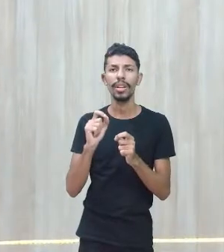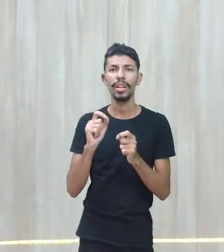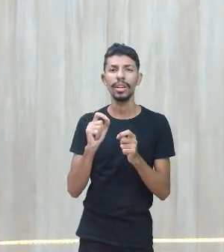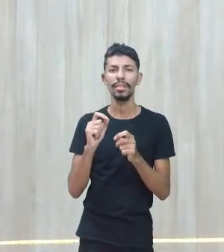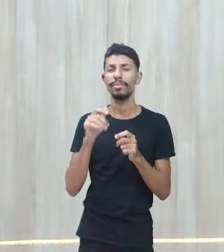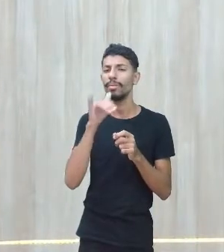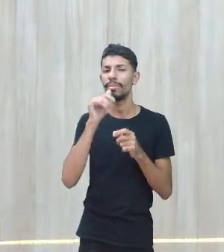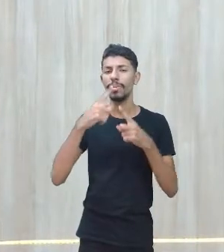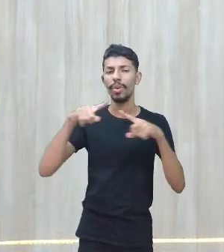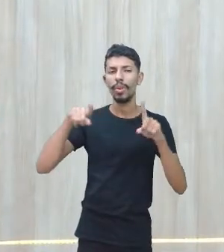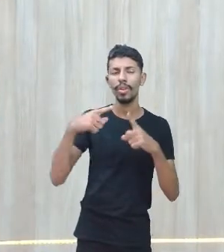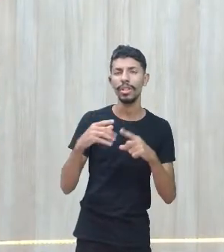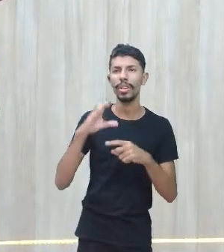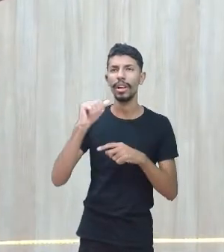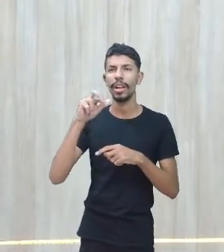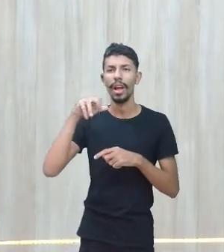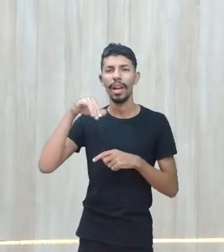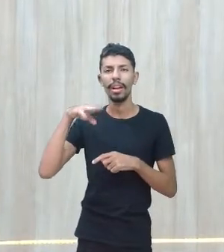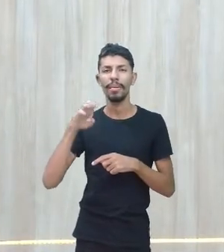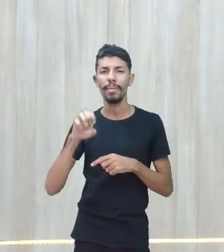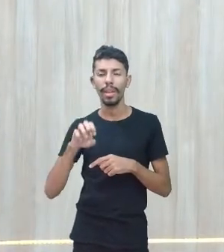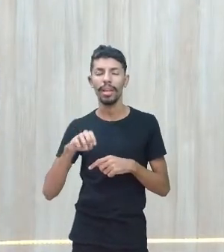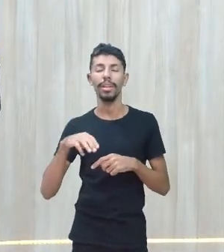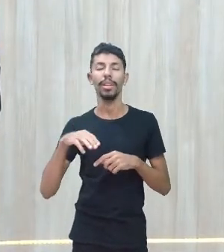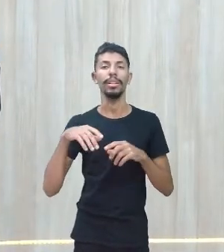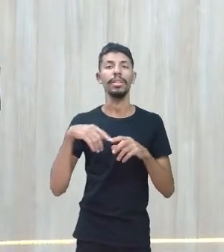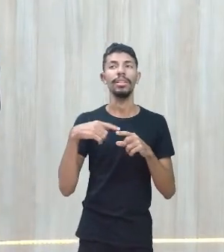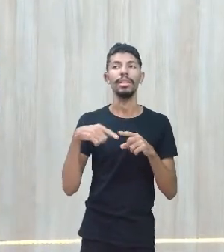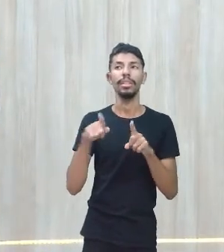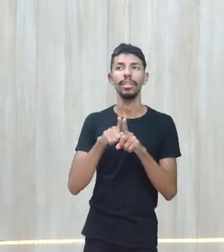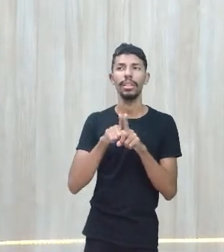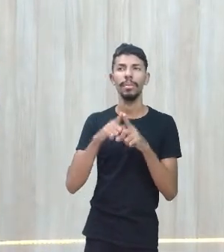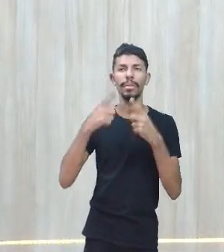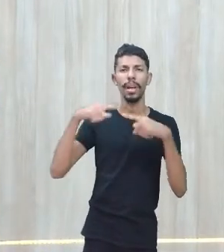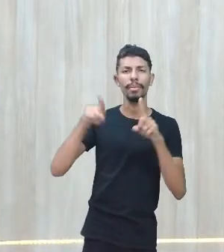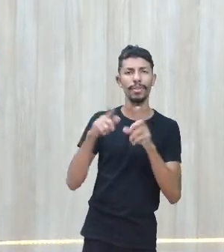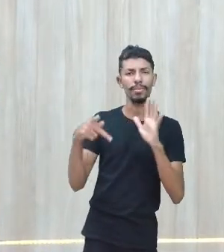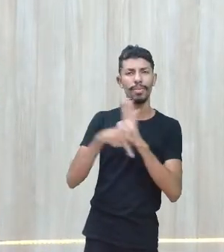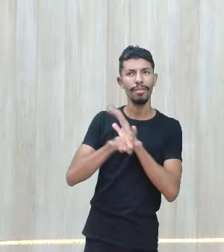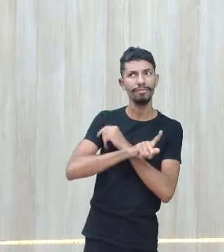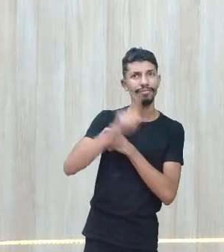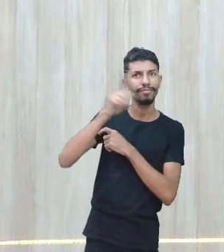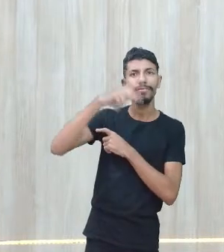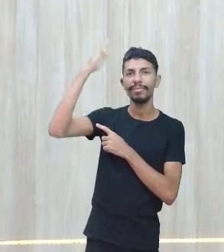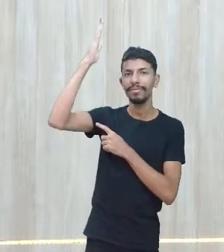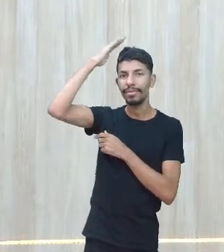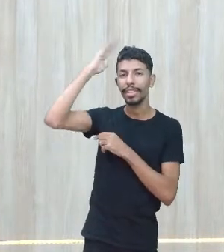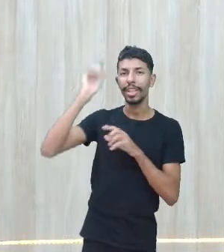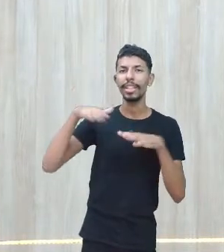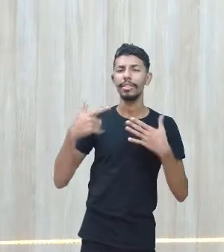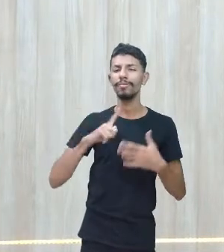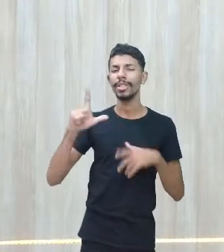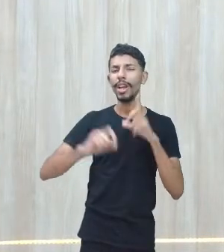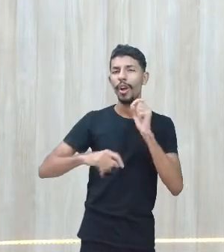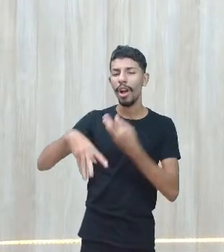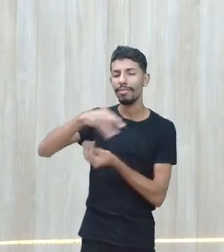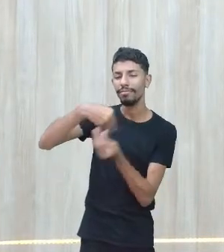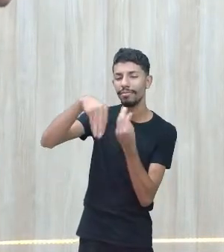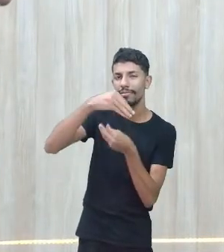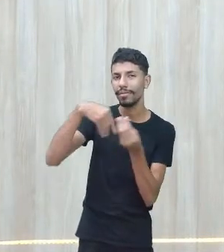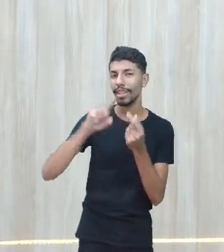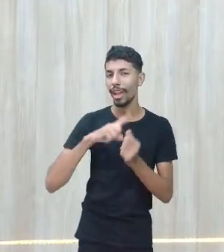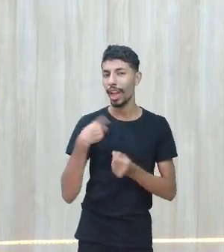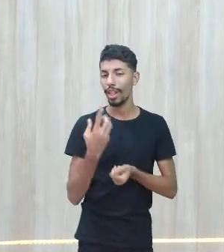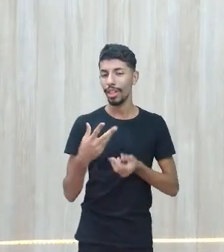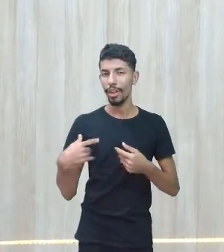das músicas carimbenhas, né? Das músicas de lá também. E aí tem essa mistura. E aí a gente